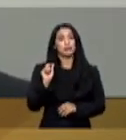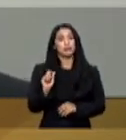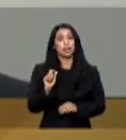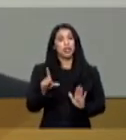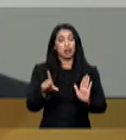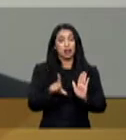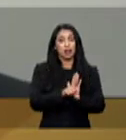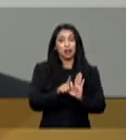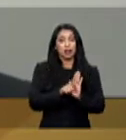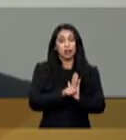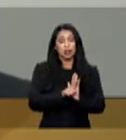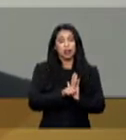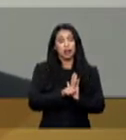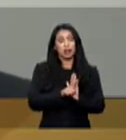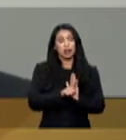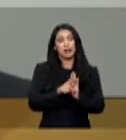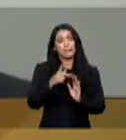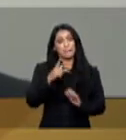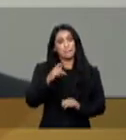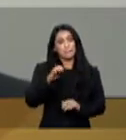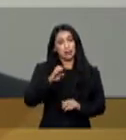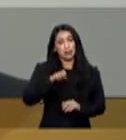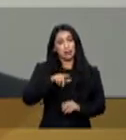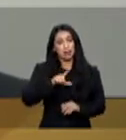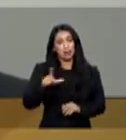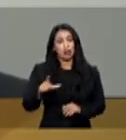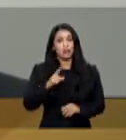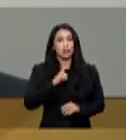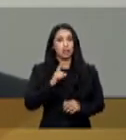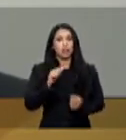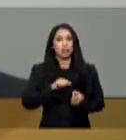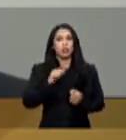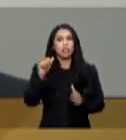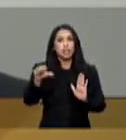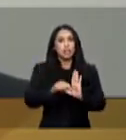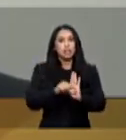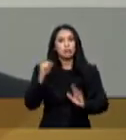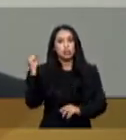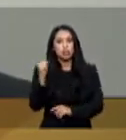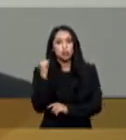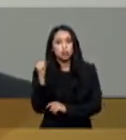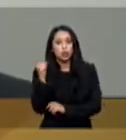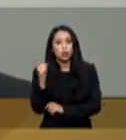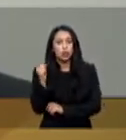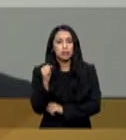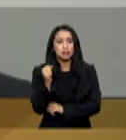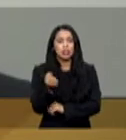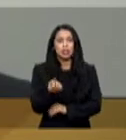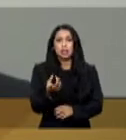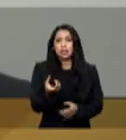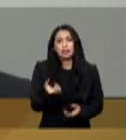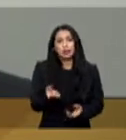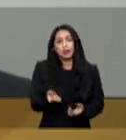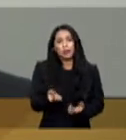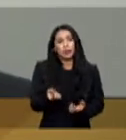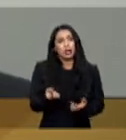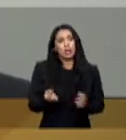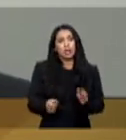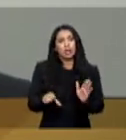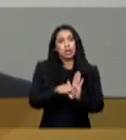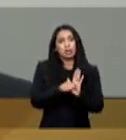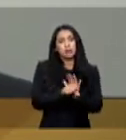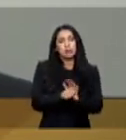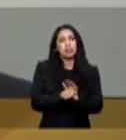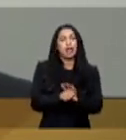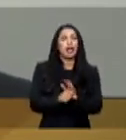penais draconianas, abro aspas, tornando crime hediondo condutas que mais se aproximam de meras infrações administrativas, como a